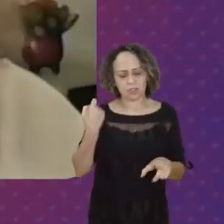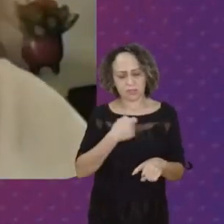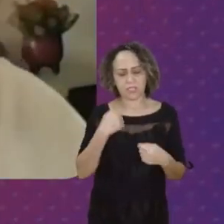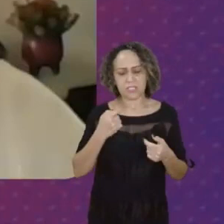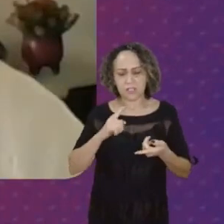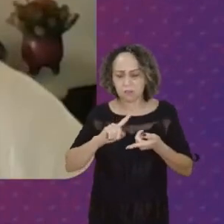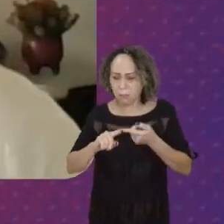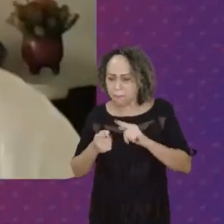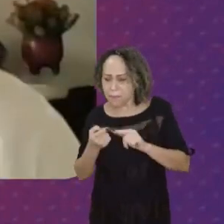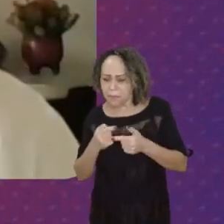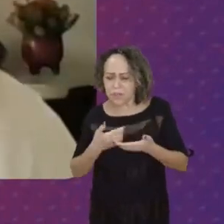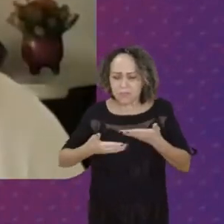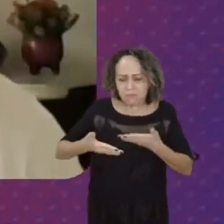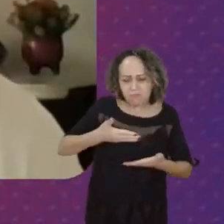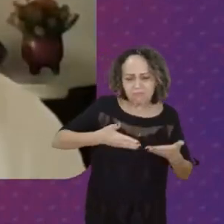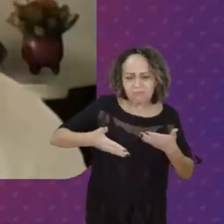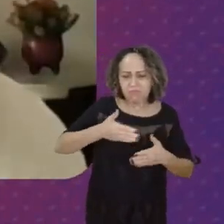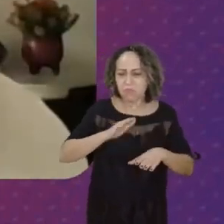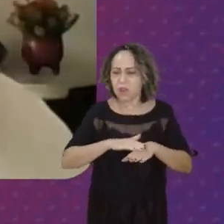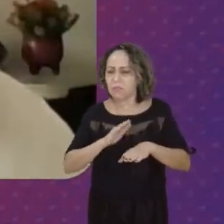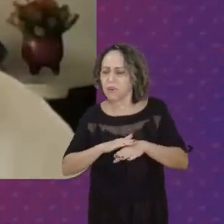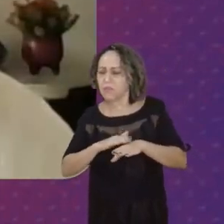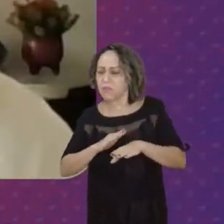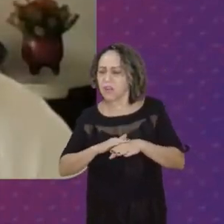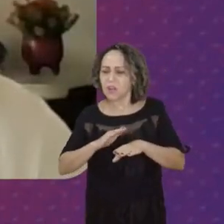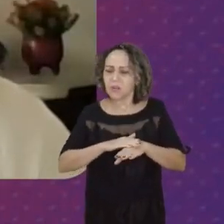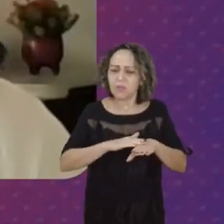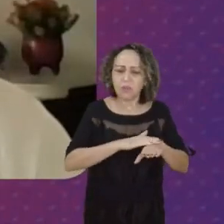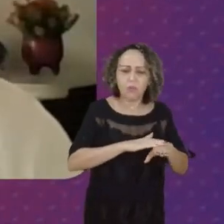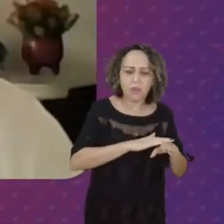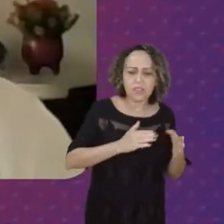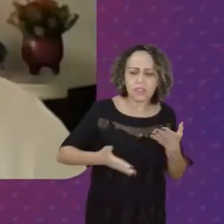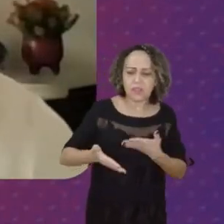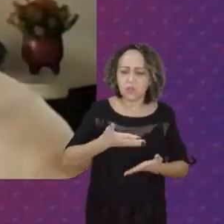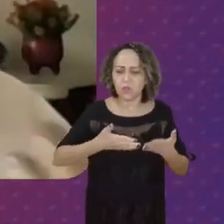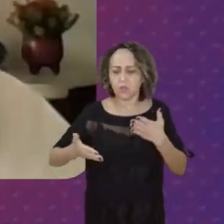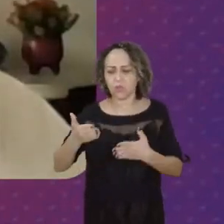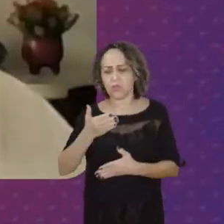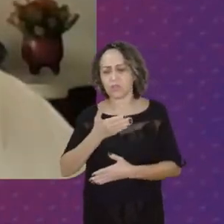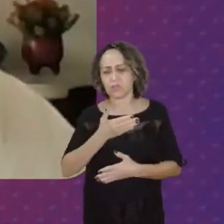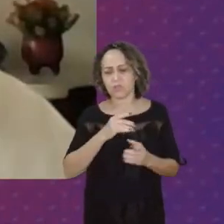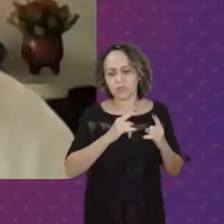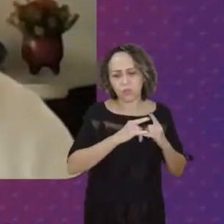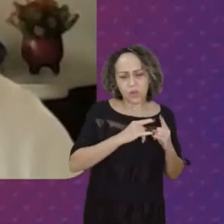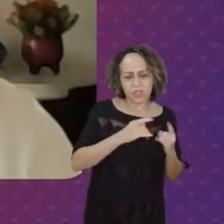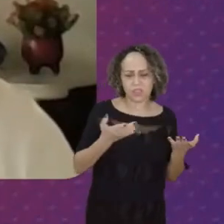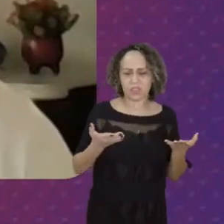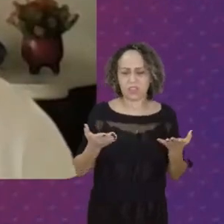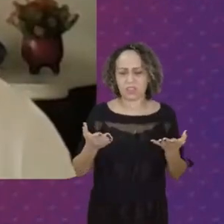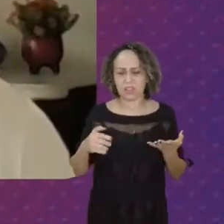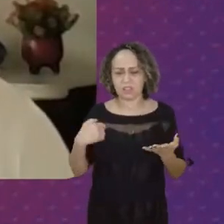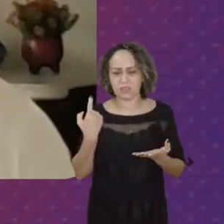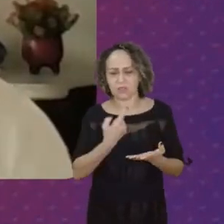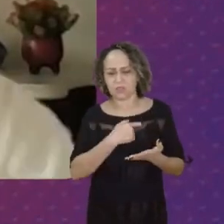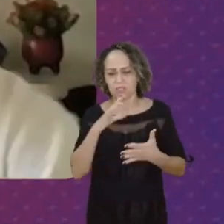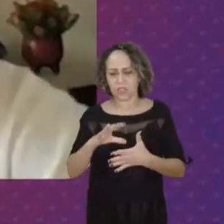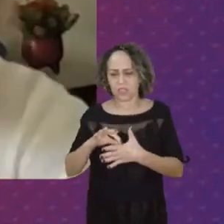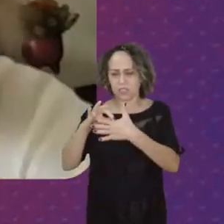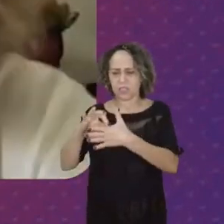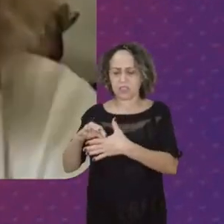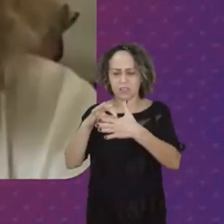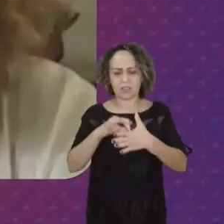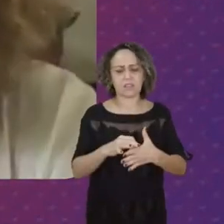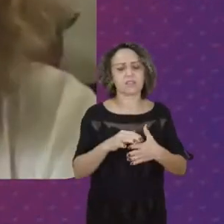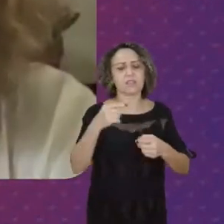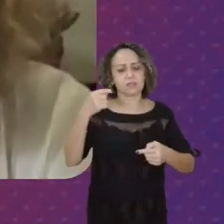costuras políticas com os nossos companheiros, com as nossas forças políticas.